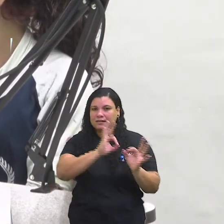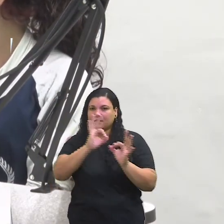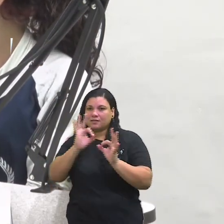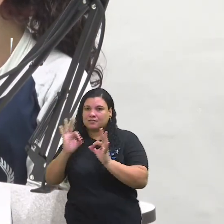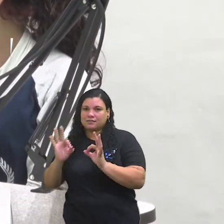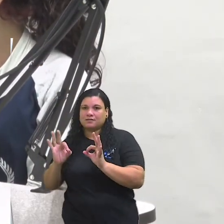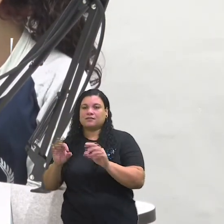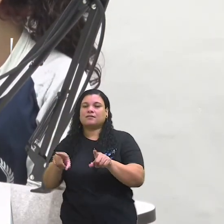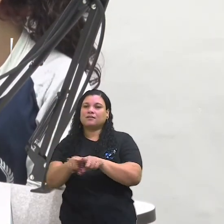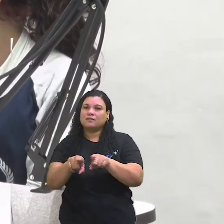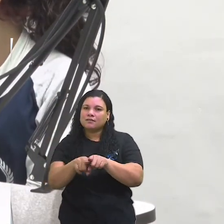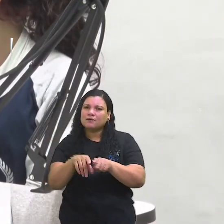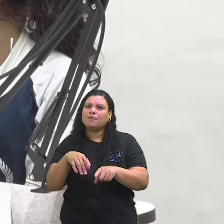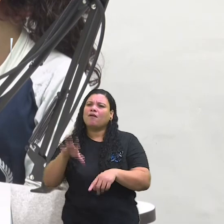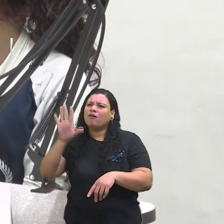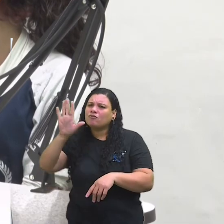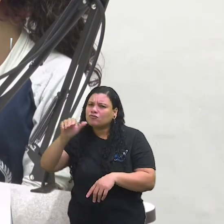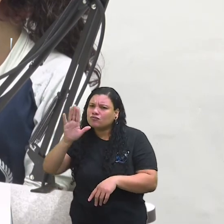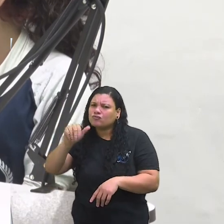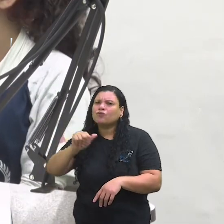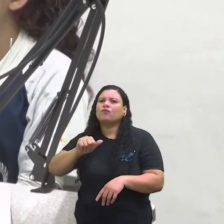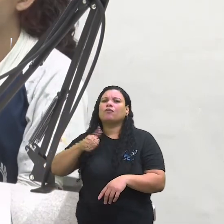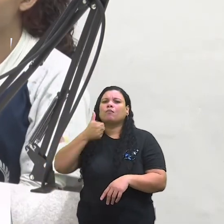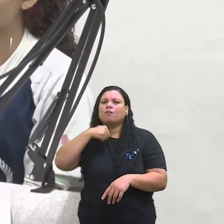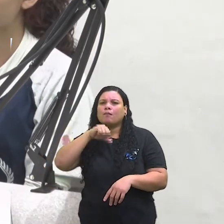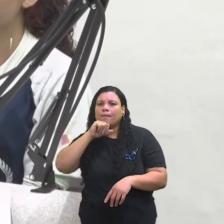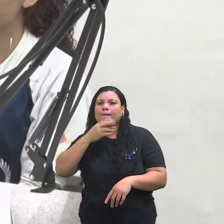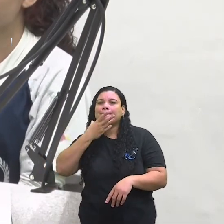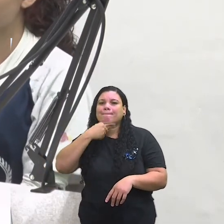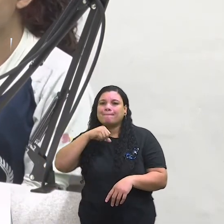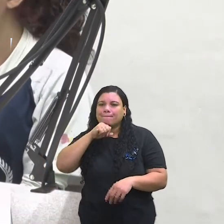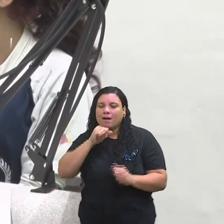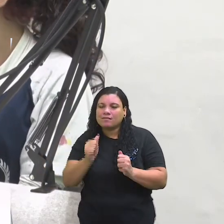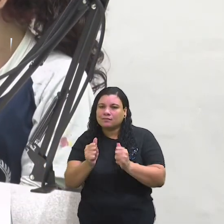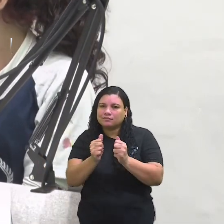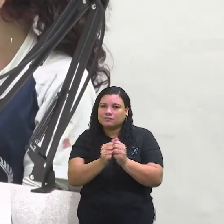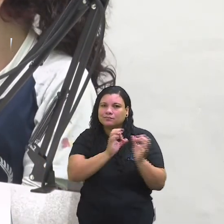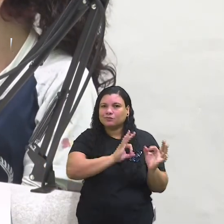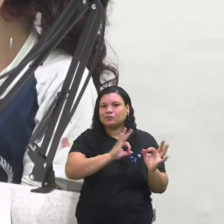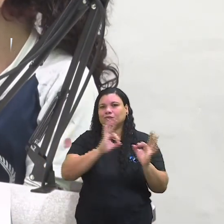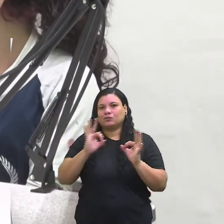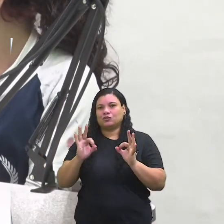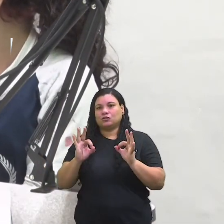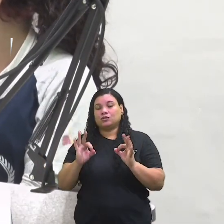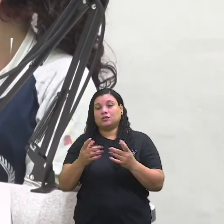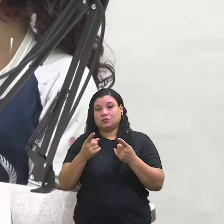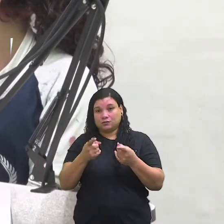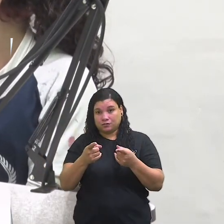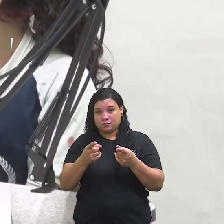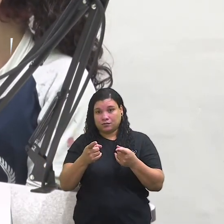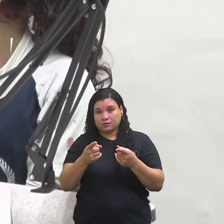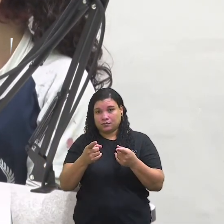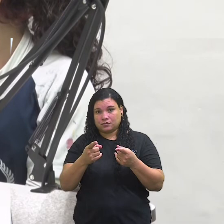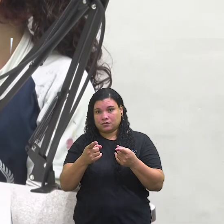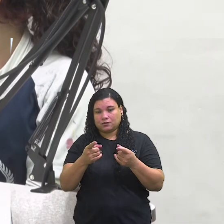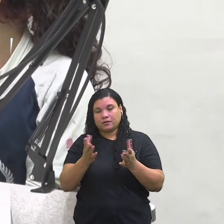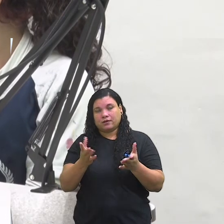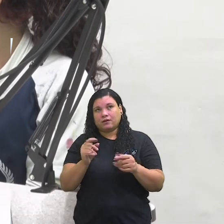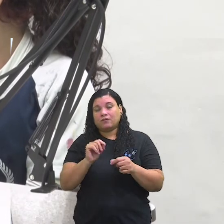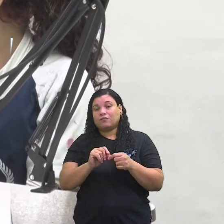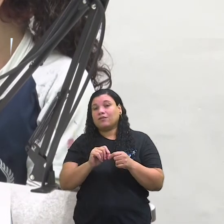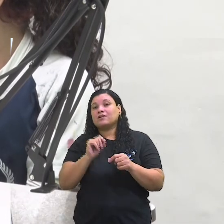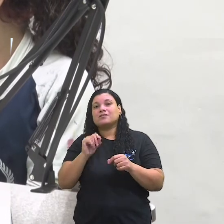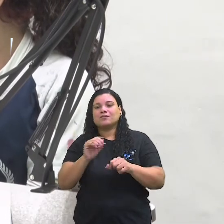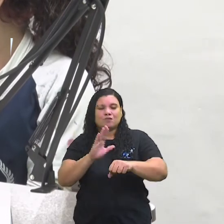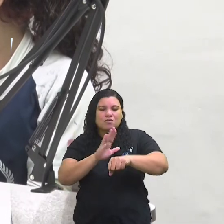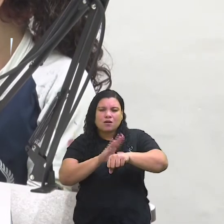também tem... Tire um tempo a mais com a sua família. Tire um tempo a mais com aquelas pessoas assim, que você menos imagina,